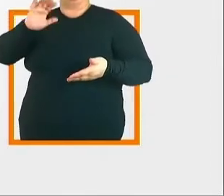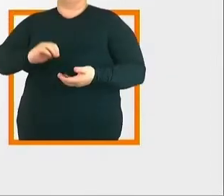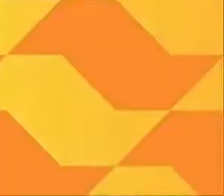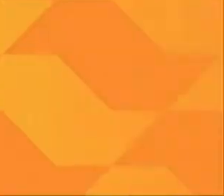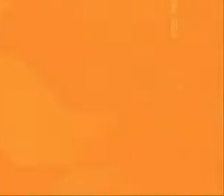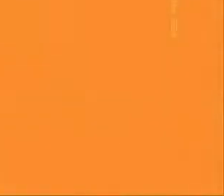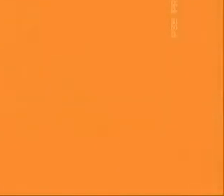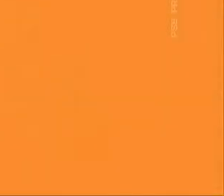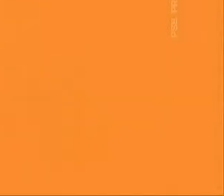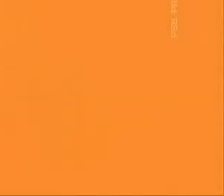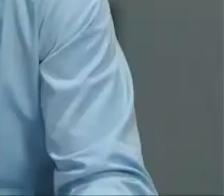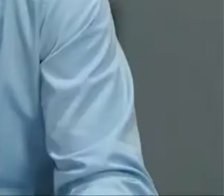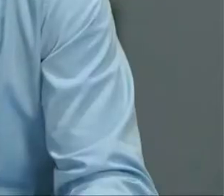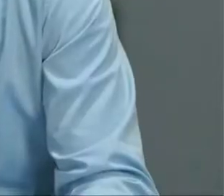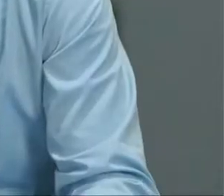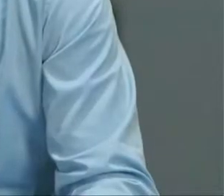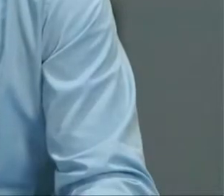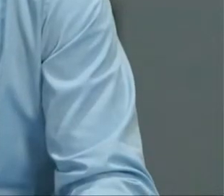deputada federal.